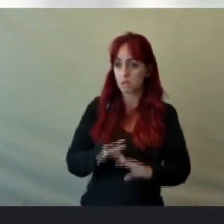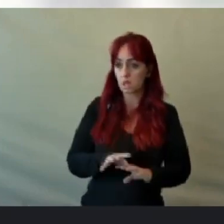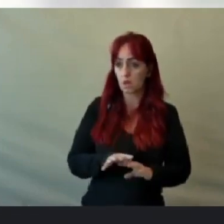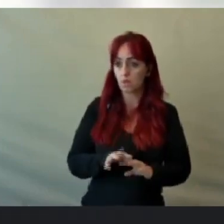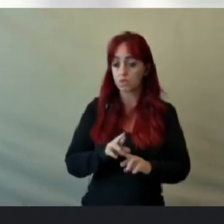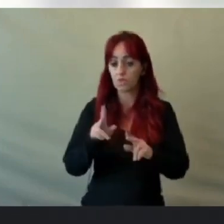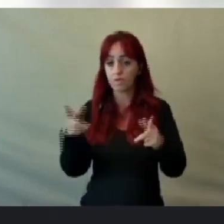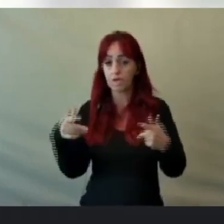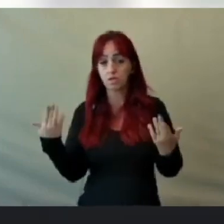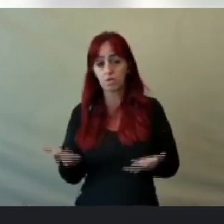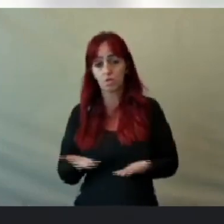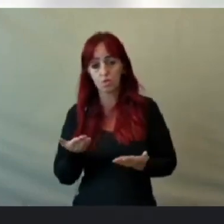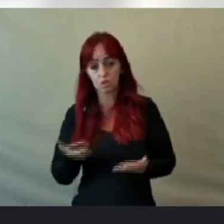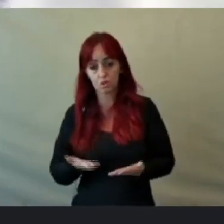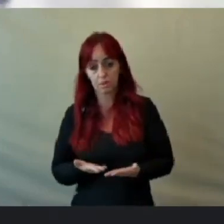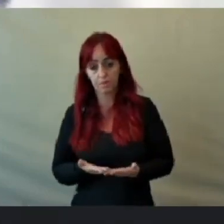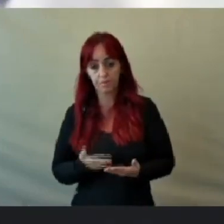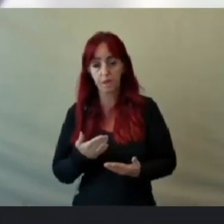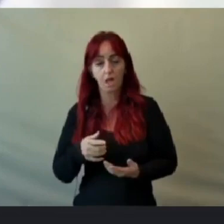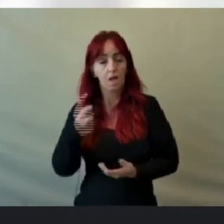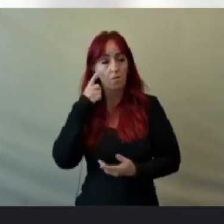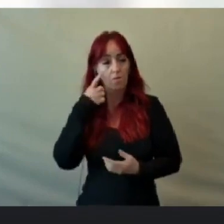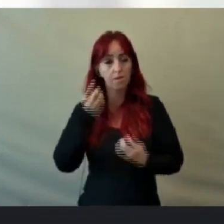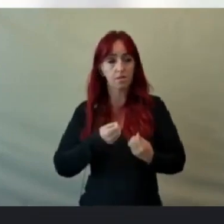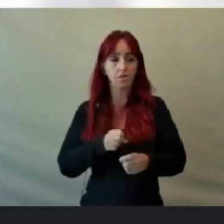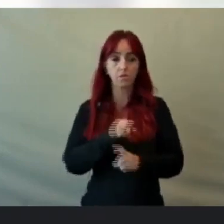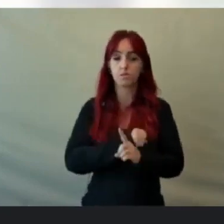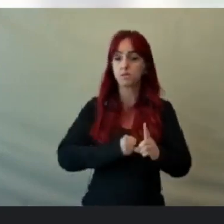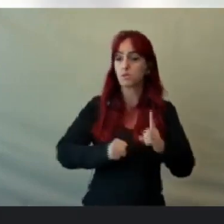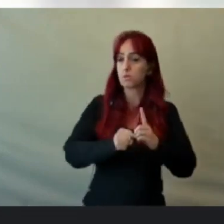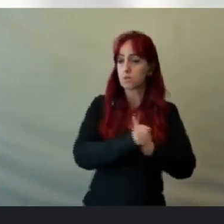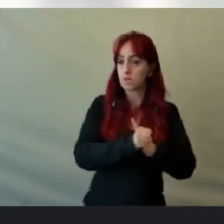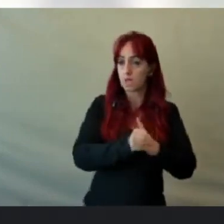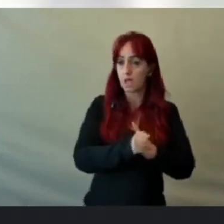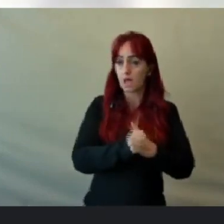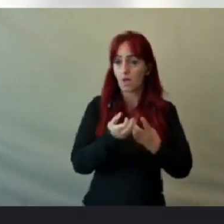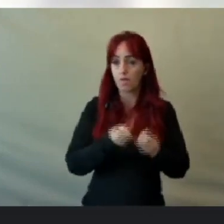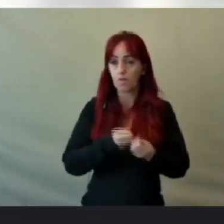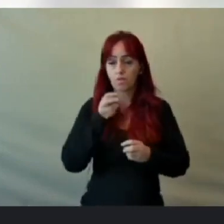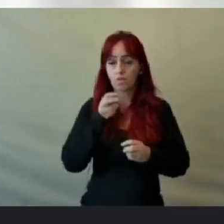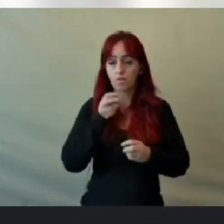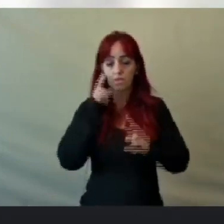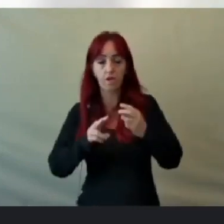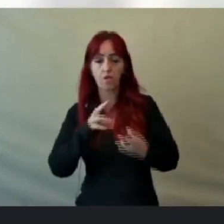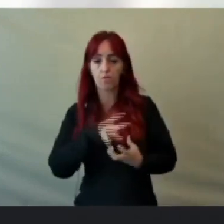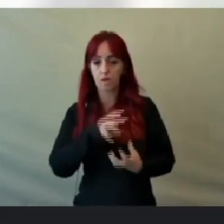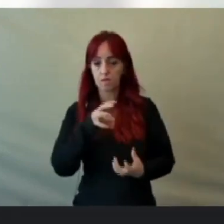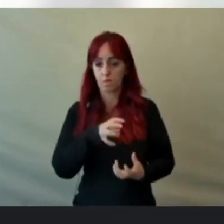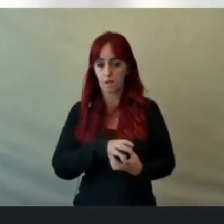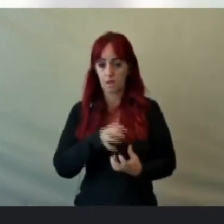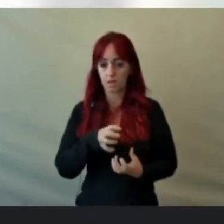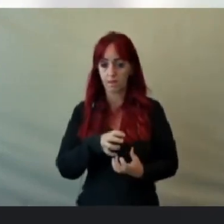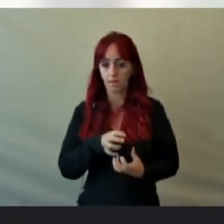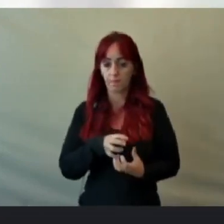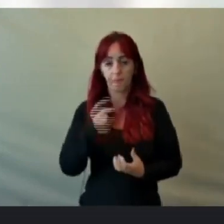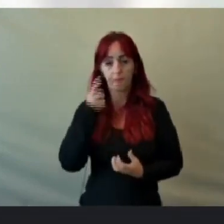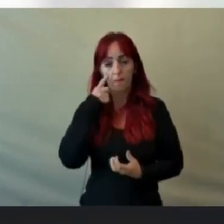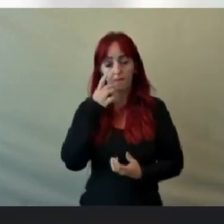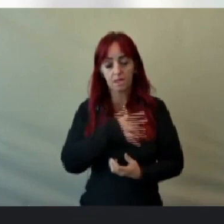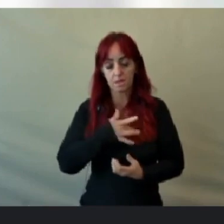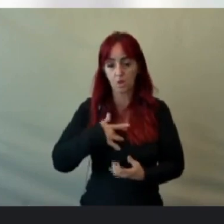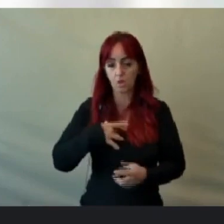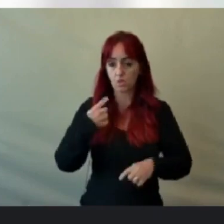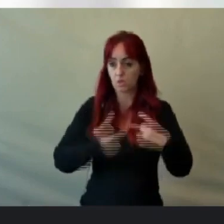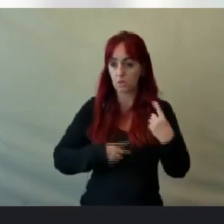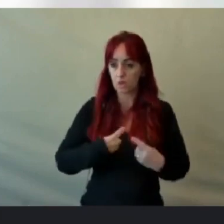a política da assistência social sem considerar o envelhecimento não dá para pensar a política da saúde sem considerar o envelhecimento o envelhecimento